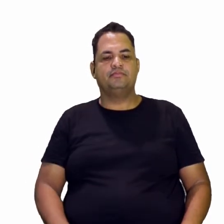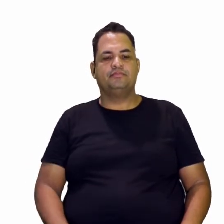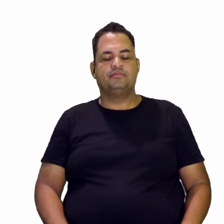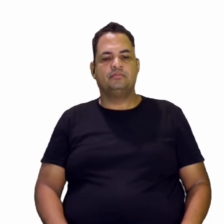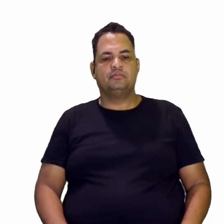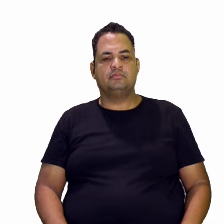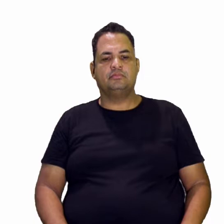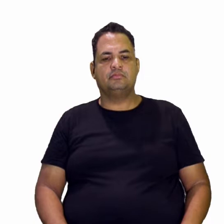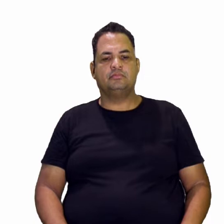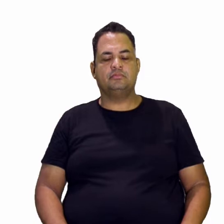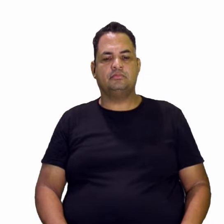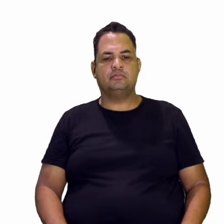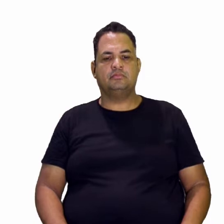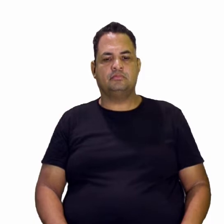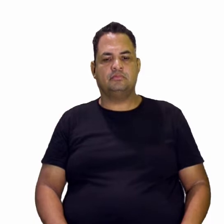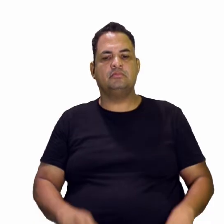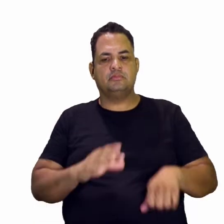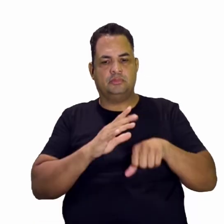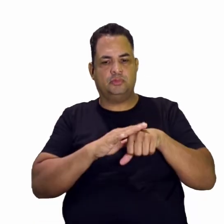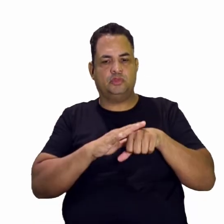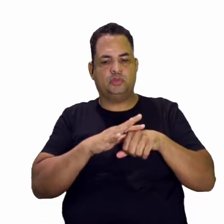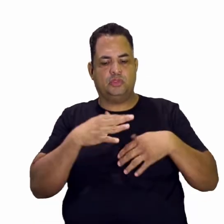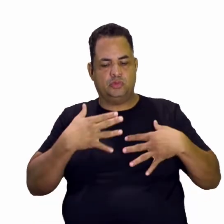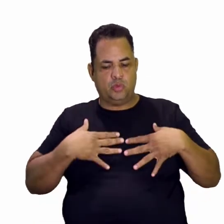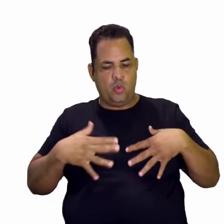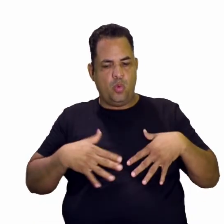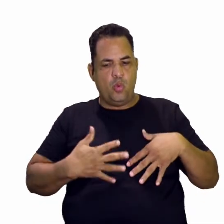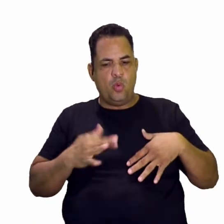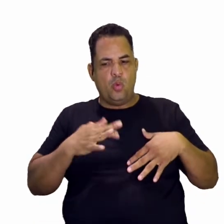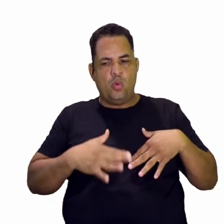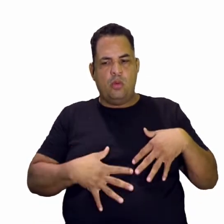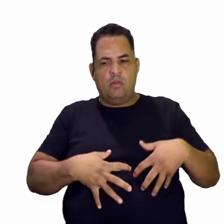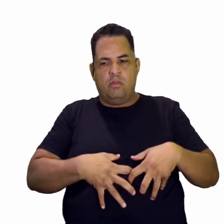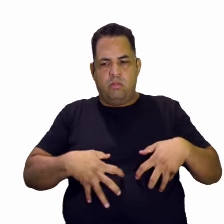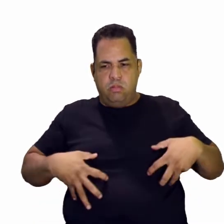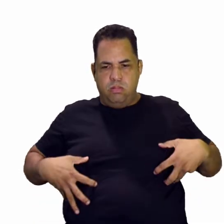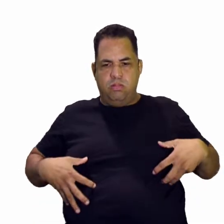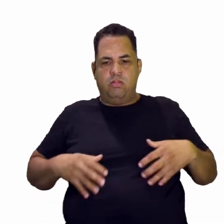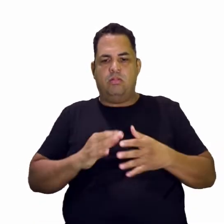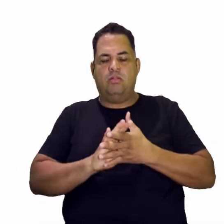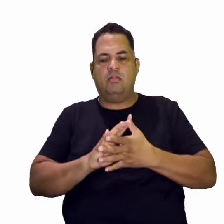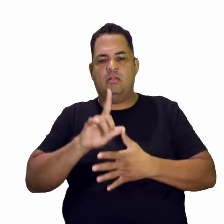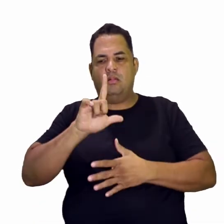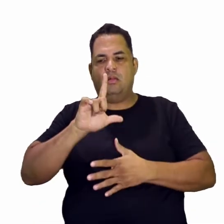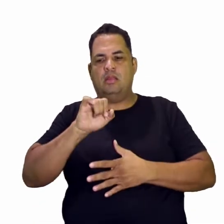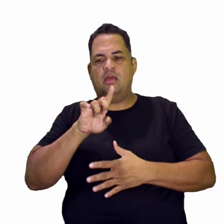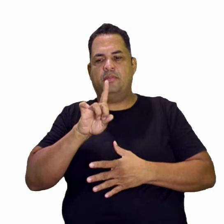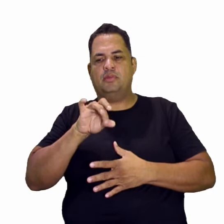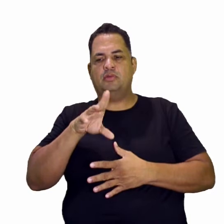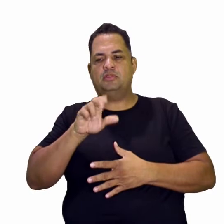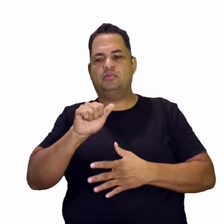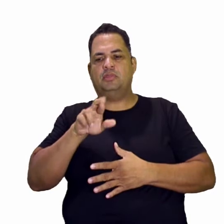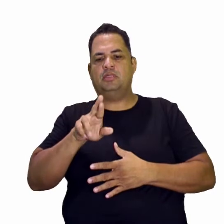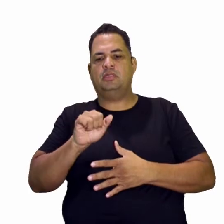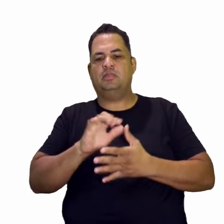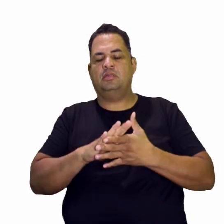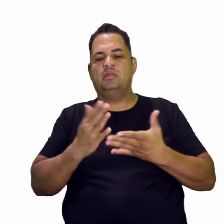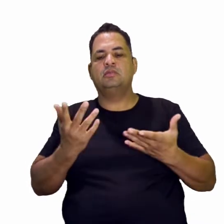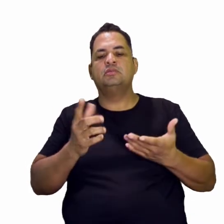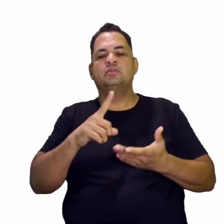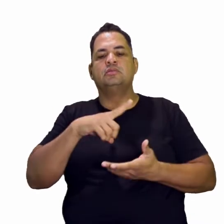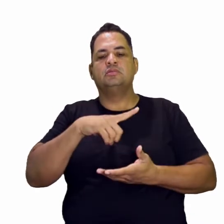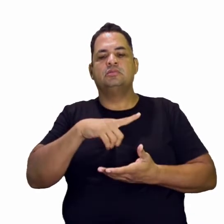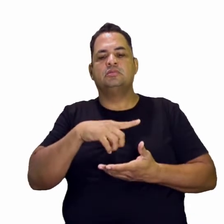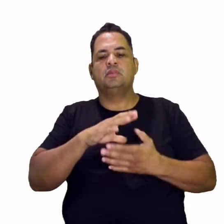Vibrio cholerae, né? Que é o que causa dor da cólera. E a leptospira, que vai provocar a